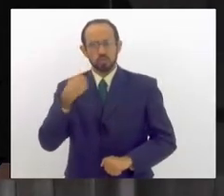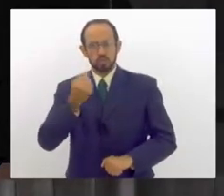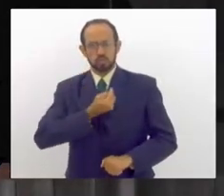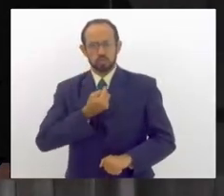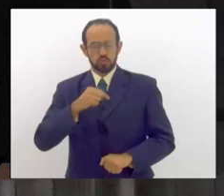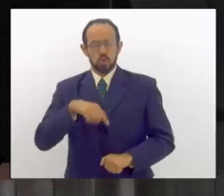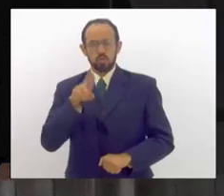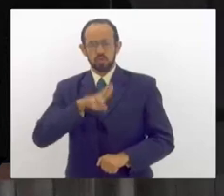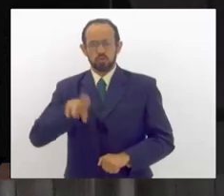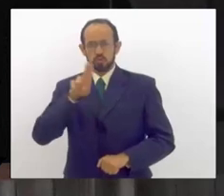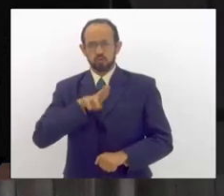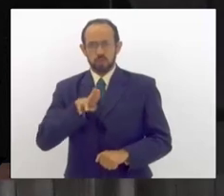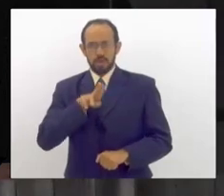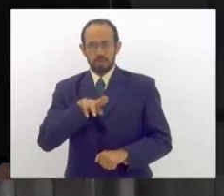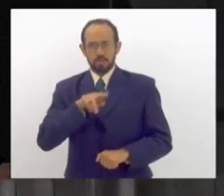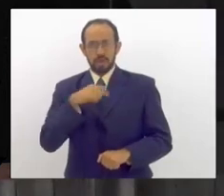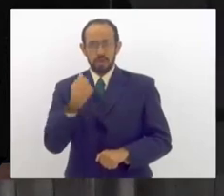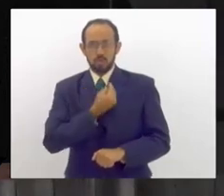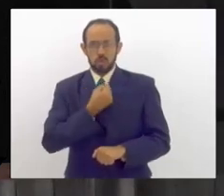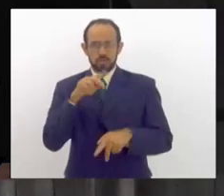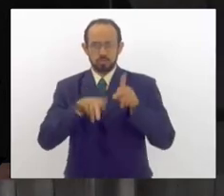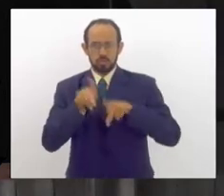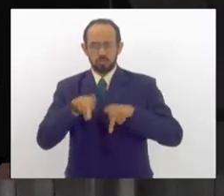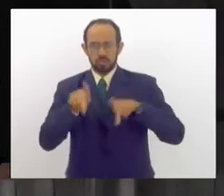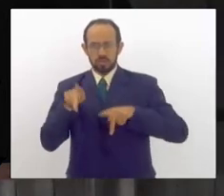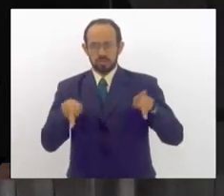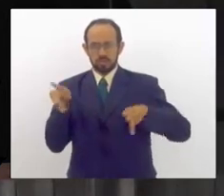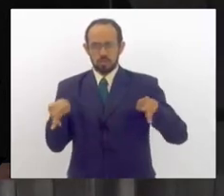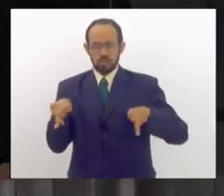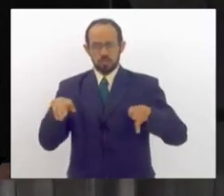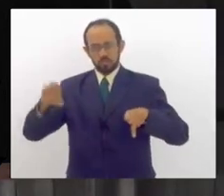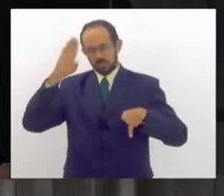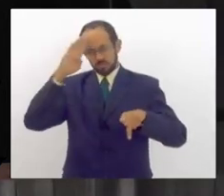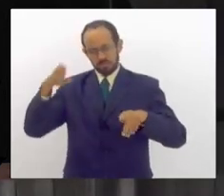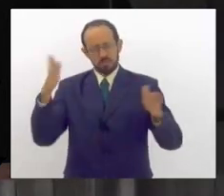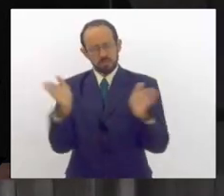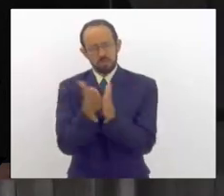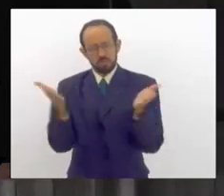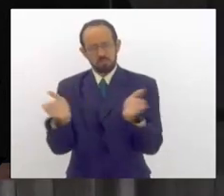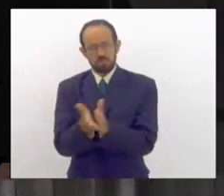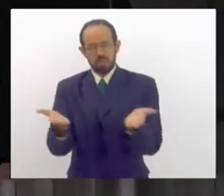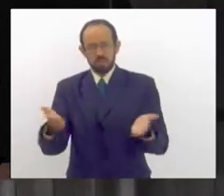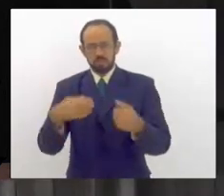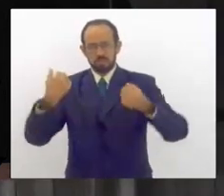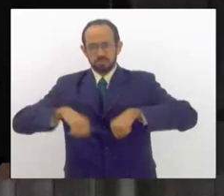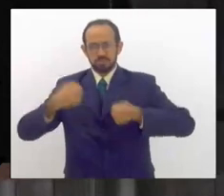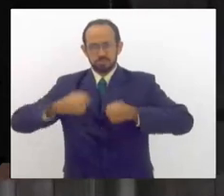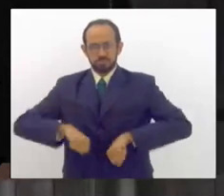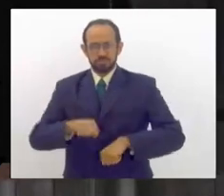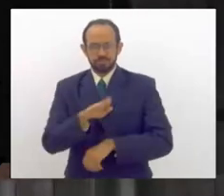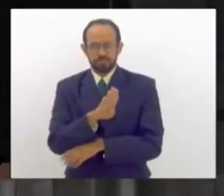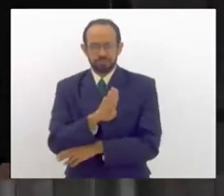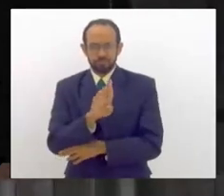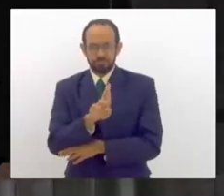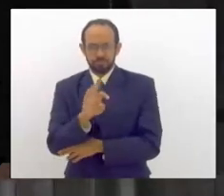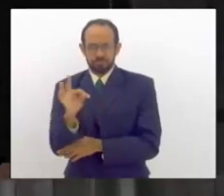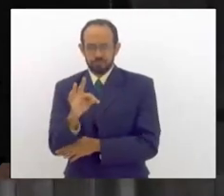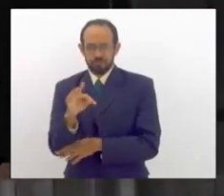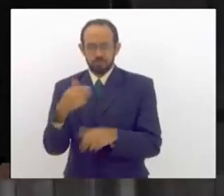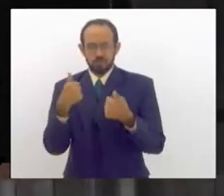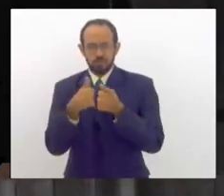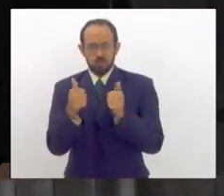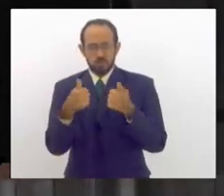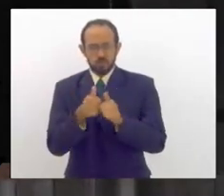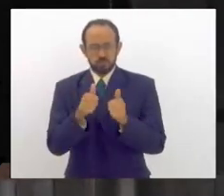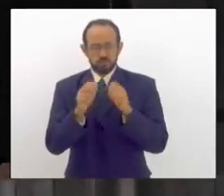dos usuários da nossa população, a população mais pobre, mais carente, que precisa do BRT, do ônibus,